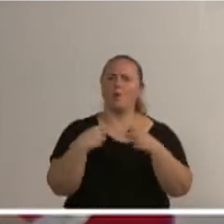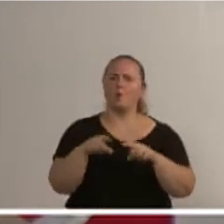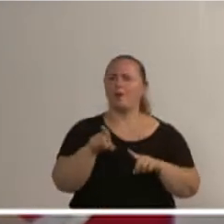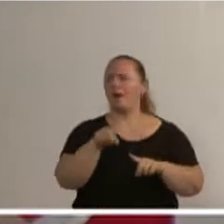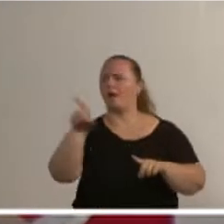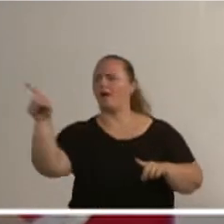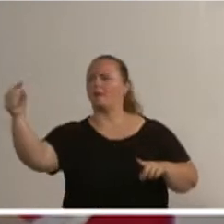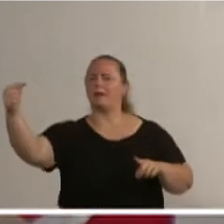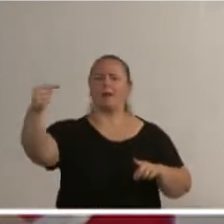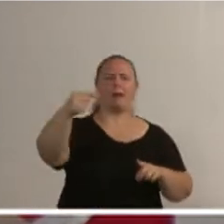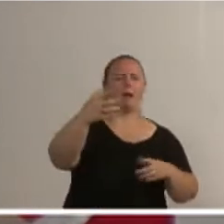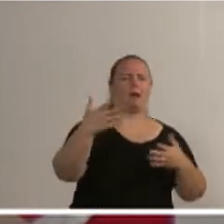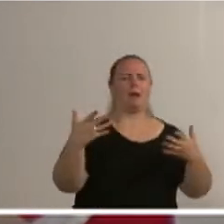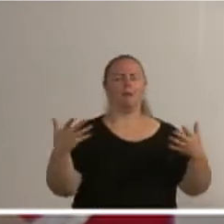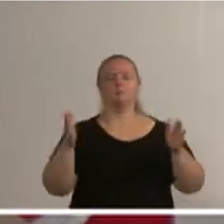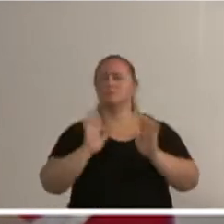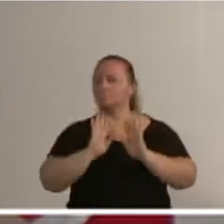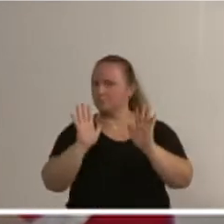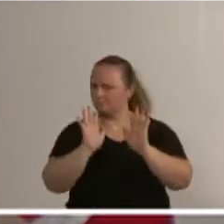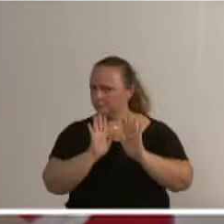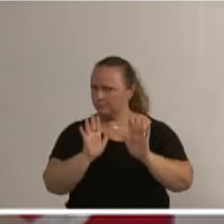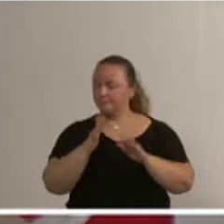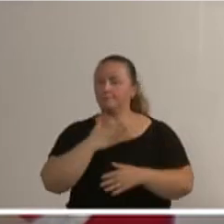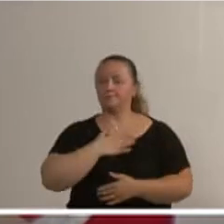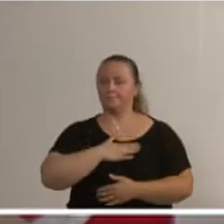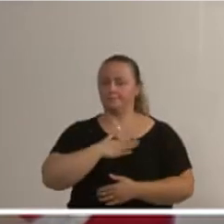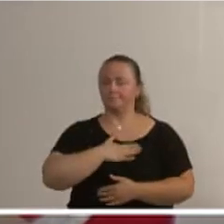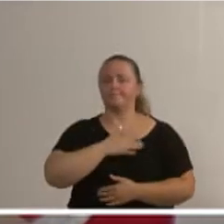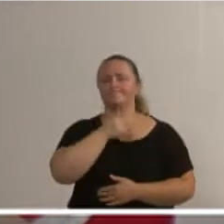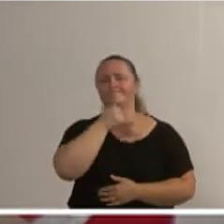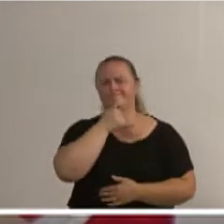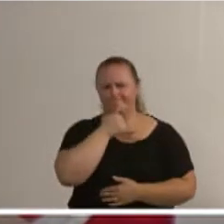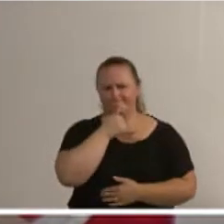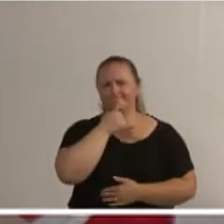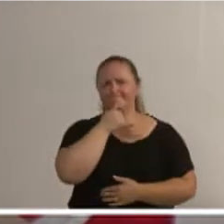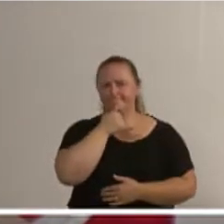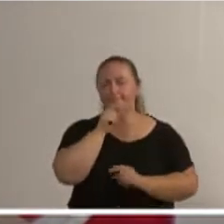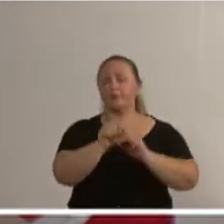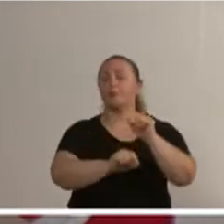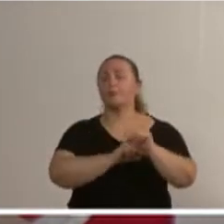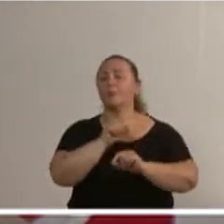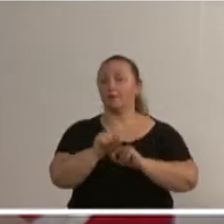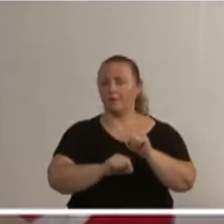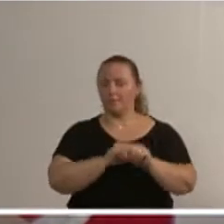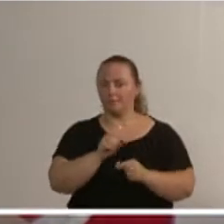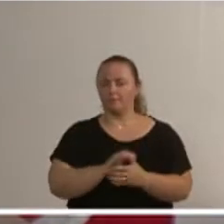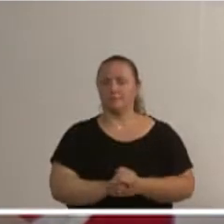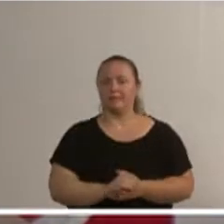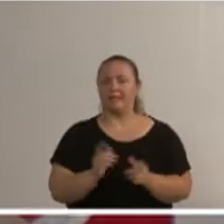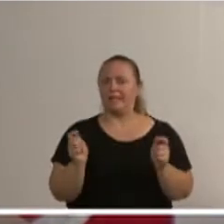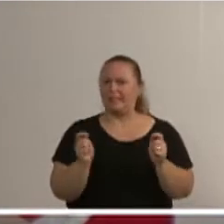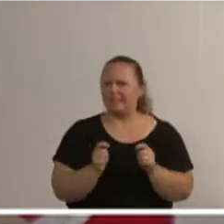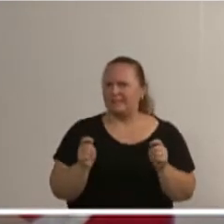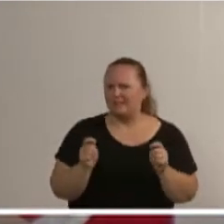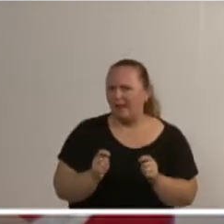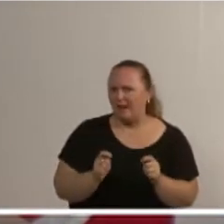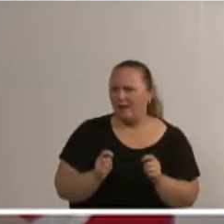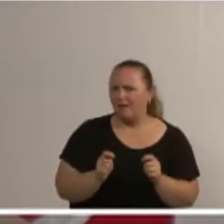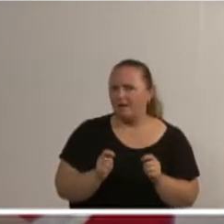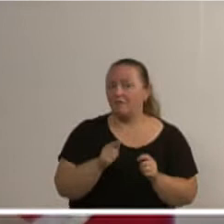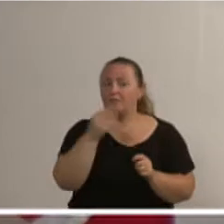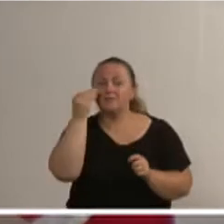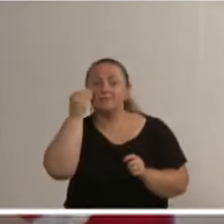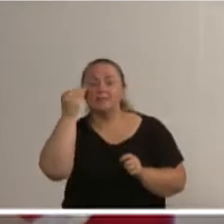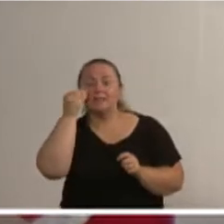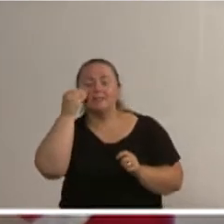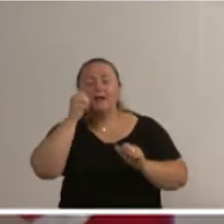outro... Não. Tudo, infelizmente, vai ser, dentro da possibilidade deles aqui, desmistificado e dentro